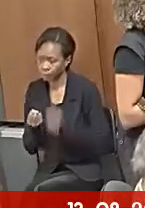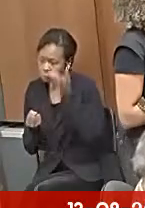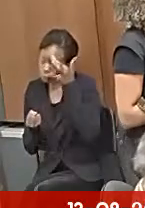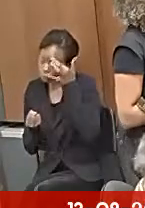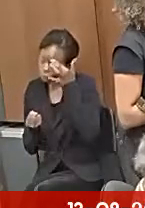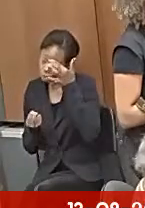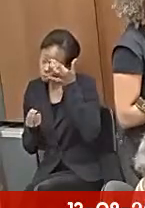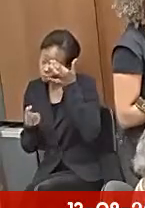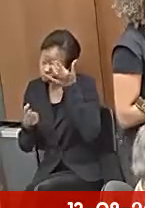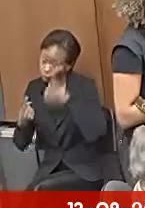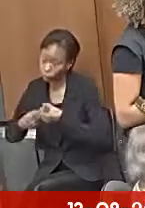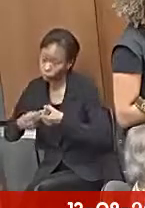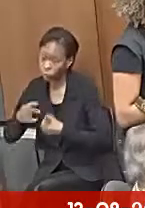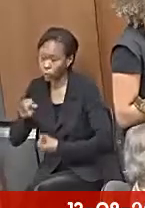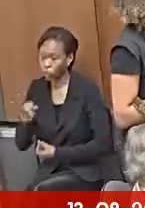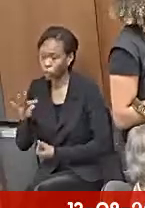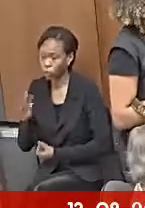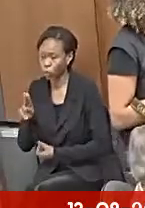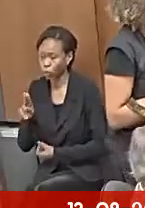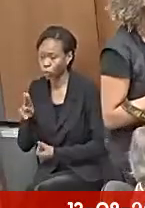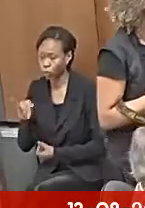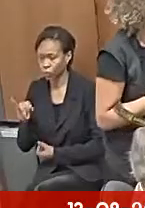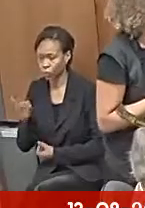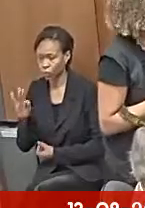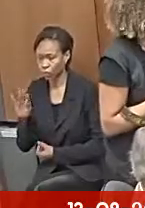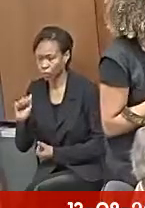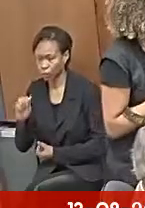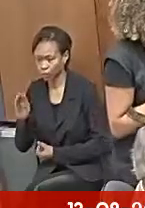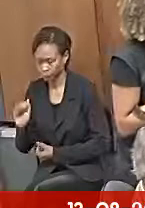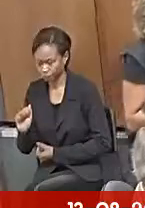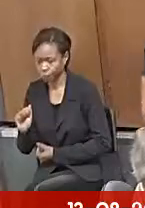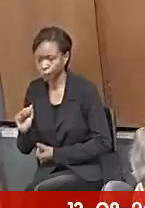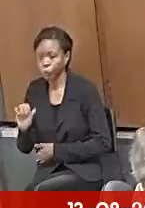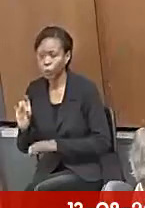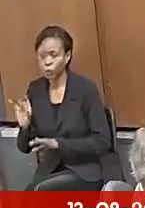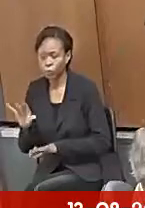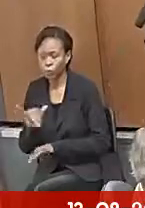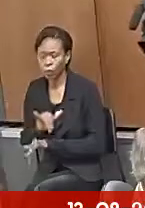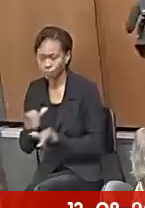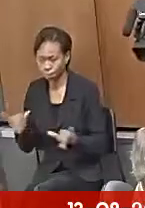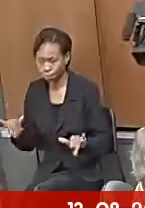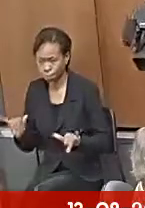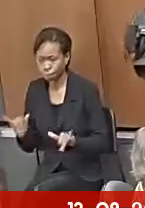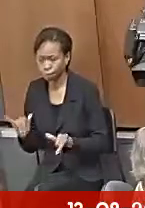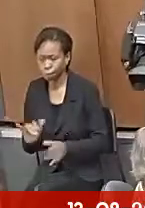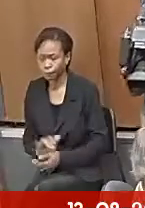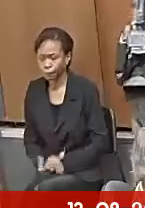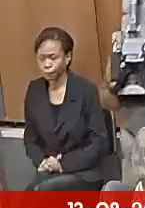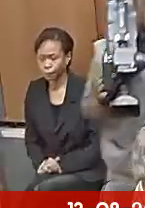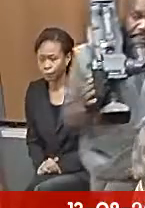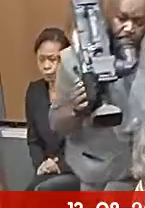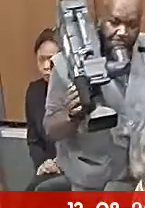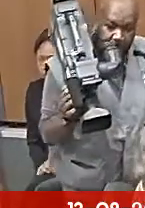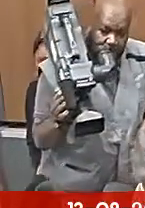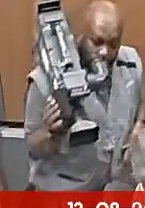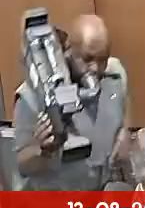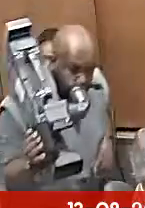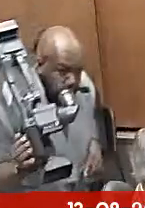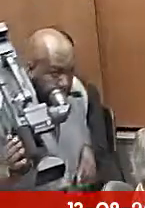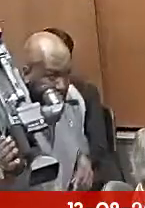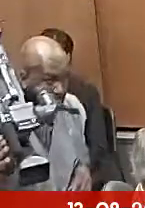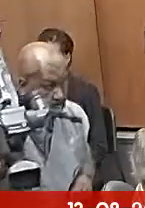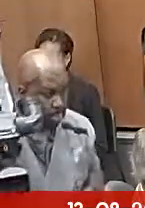está também da mesma forma a provável eu queria só deixar presidente é vossa excelência não pode estar na